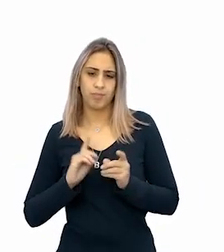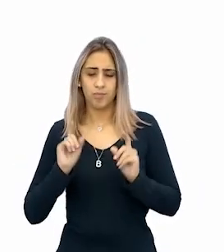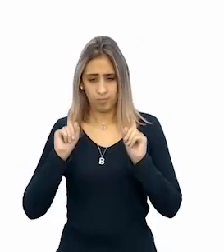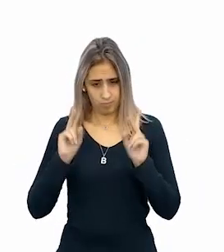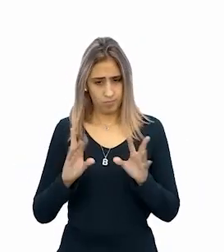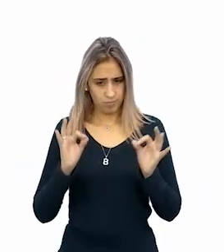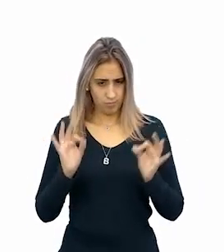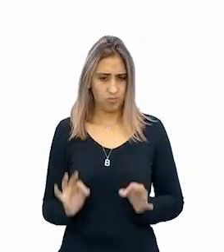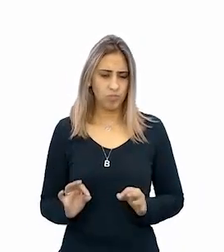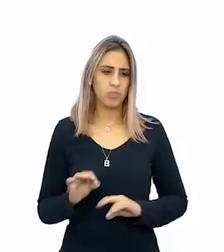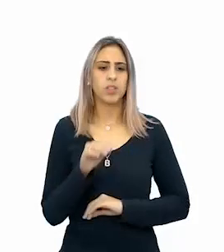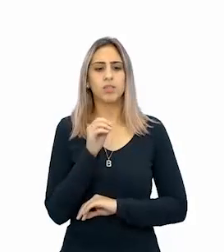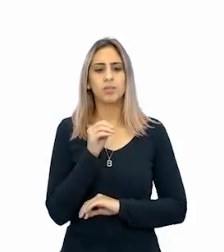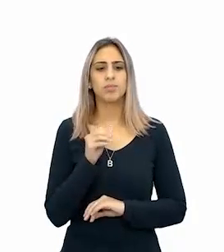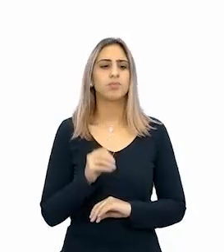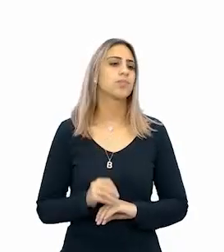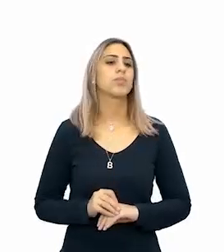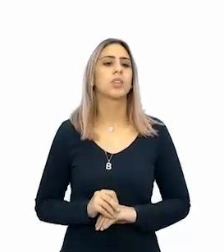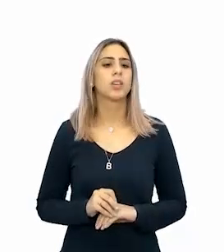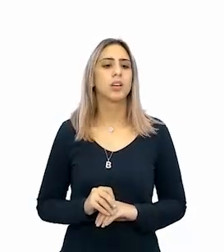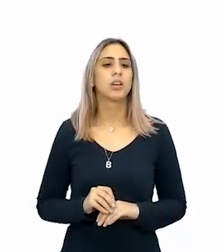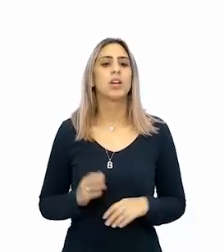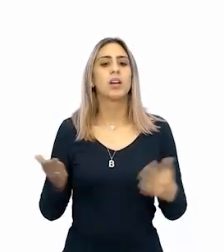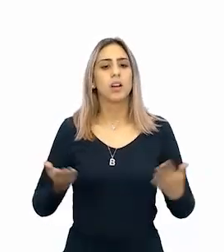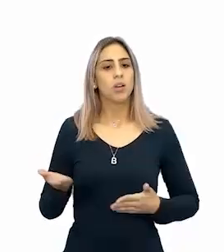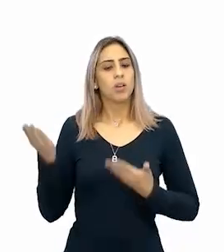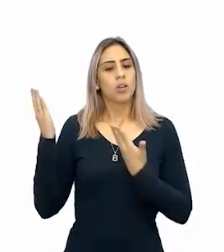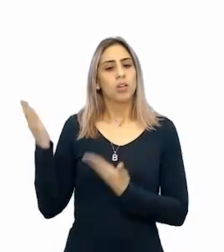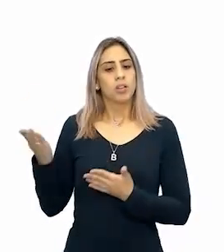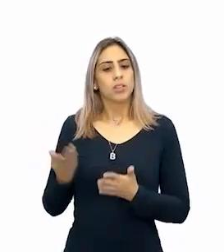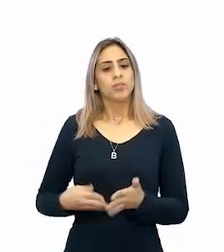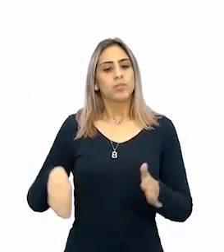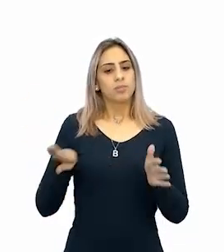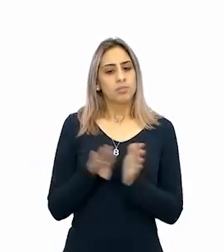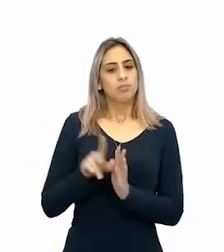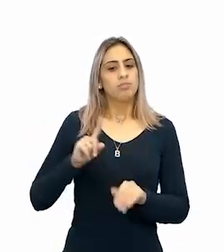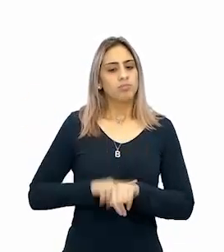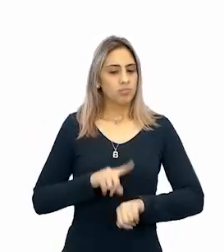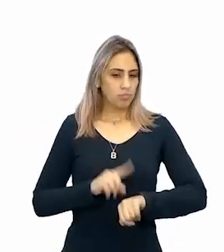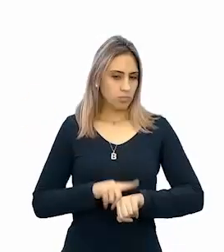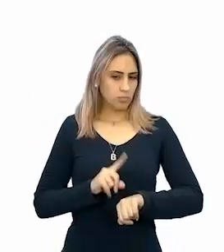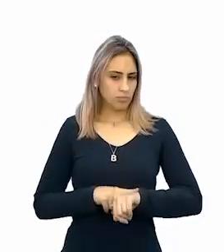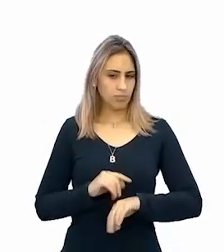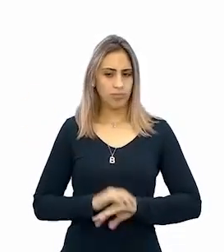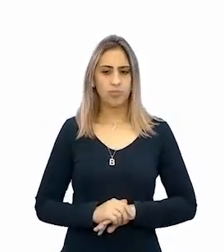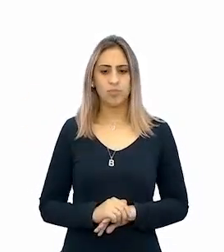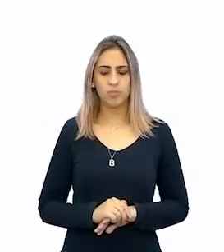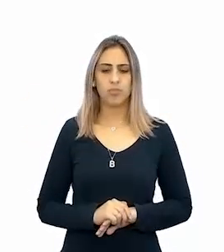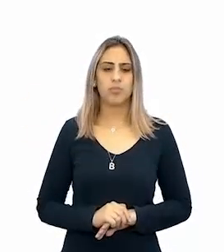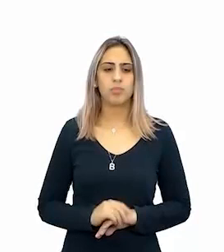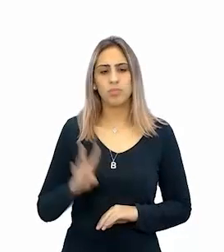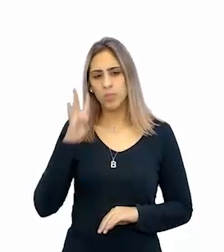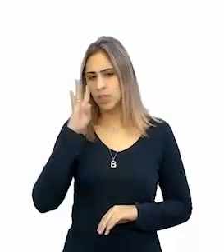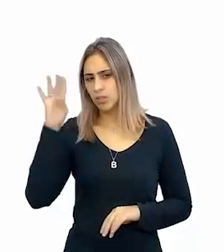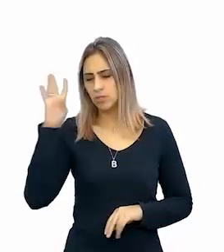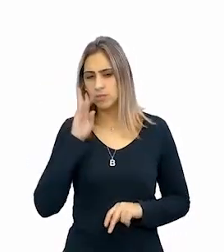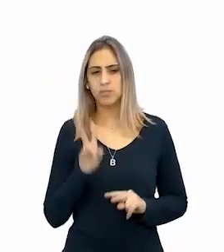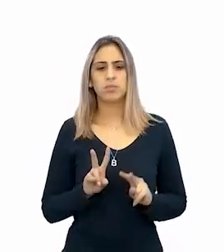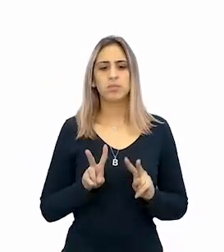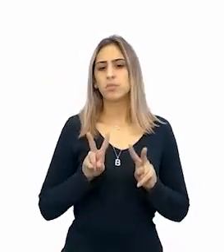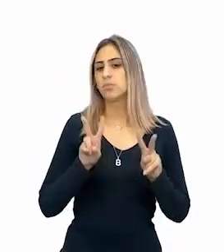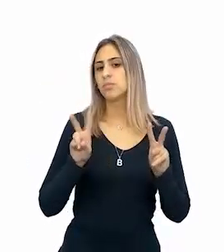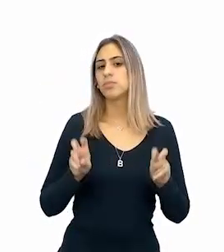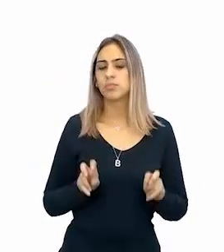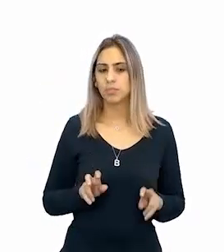certo? E aqui chegamos ao momento de refletirmos